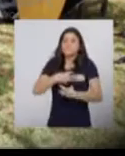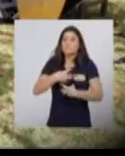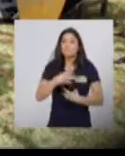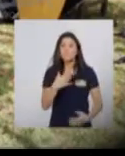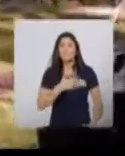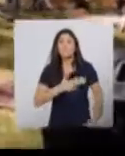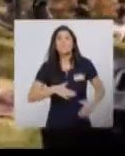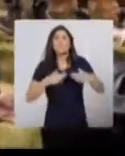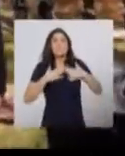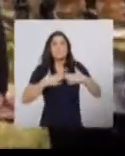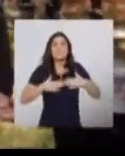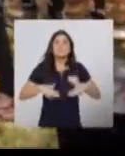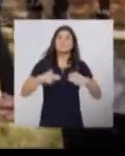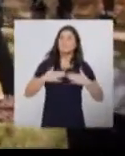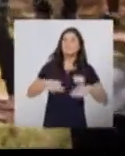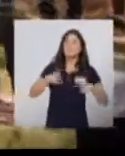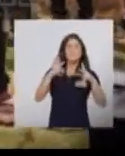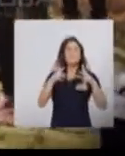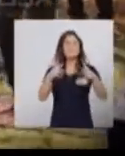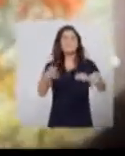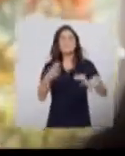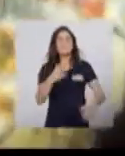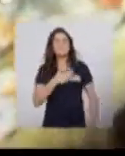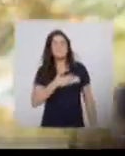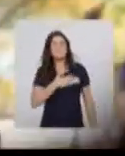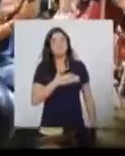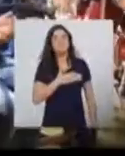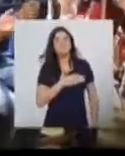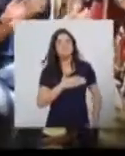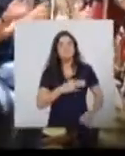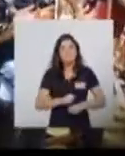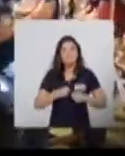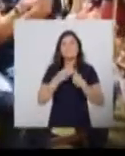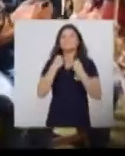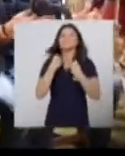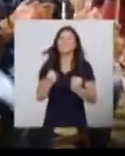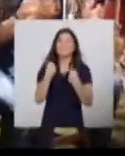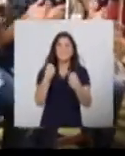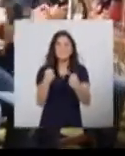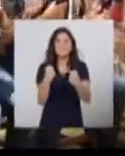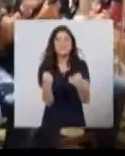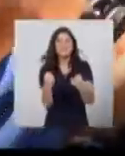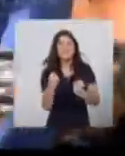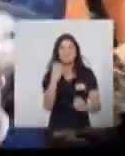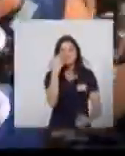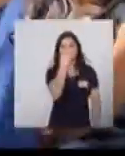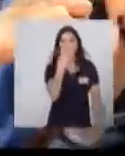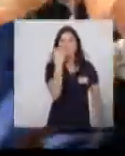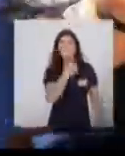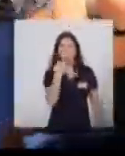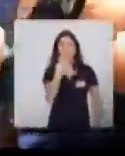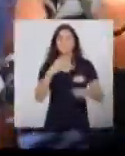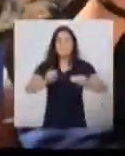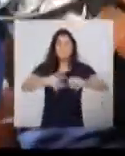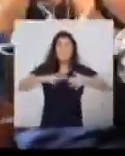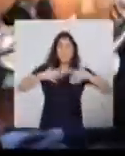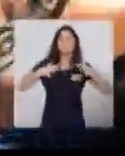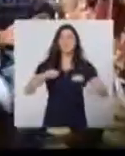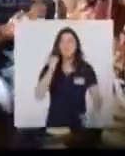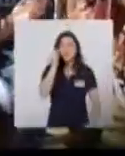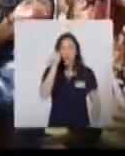calmo. É minha luta, a onda da música me